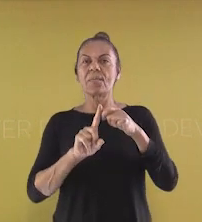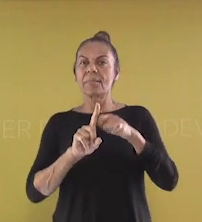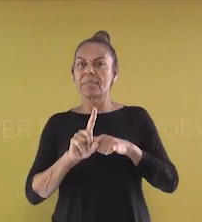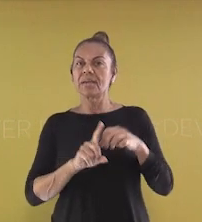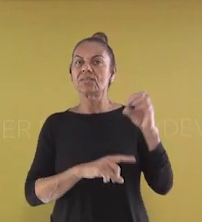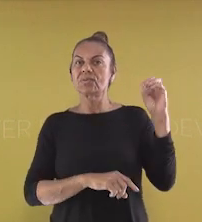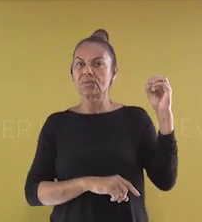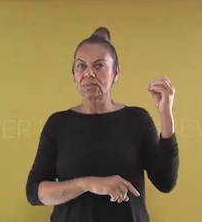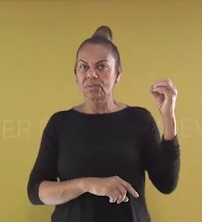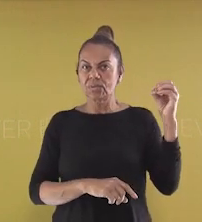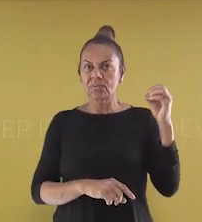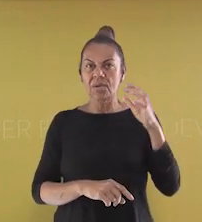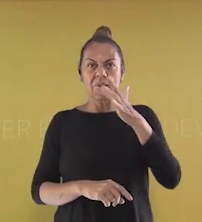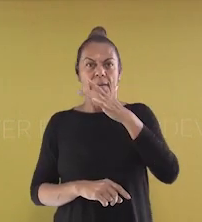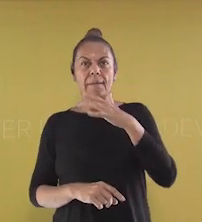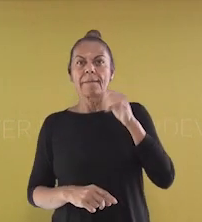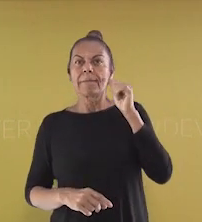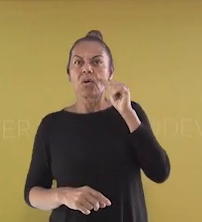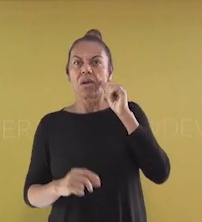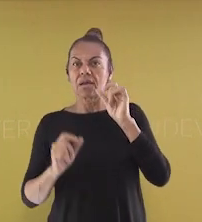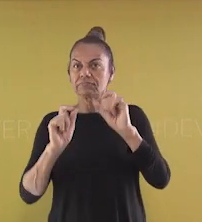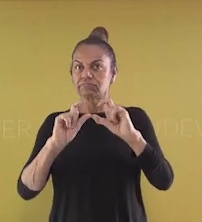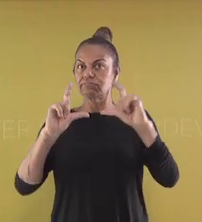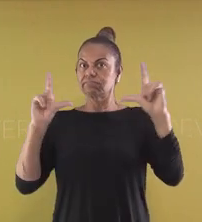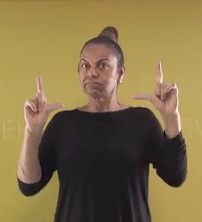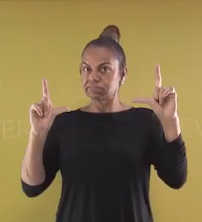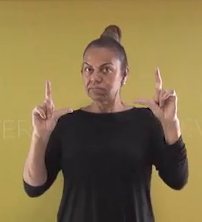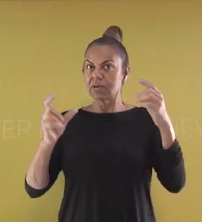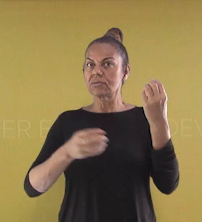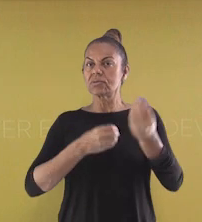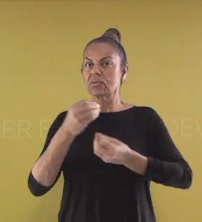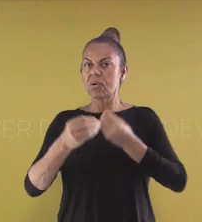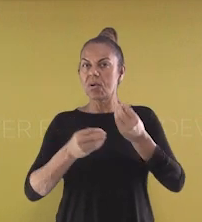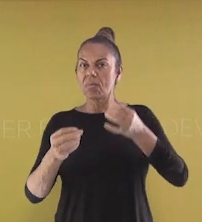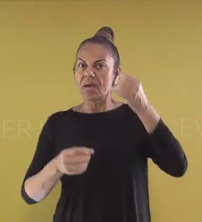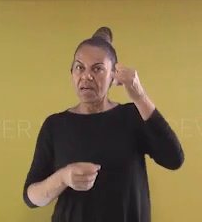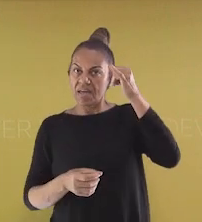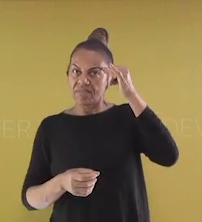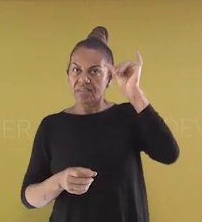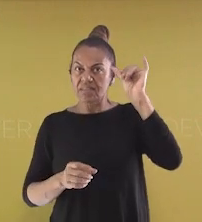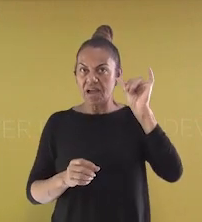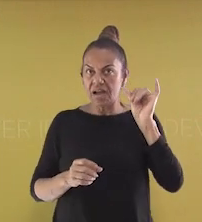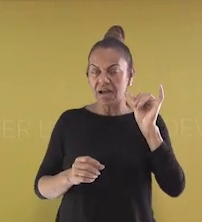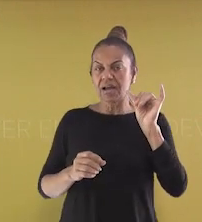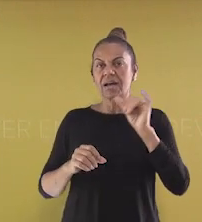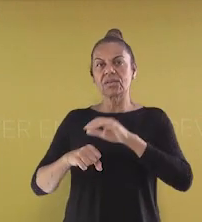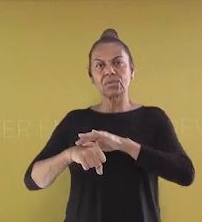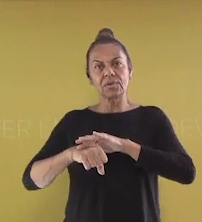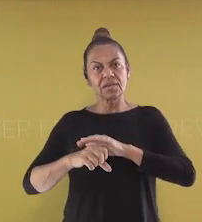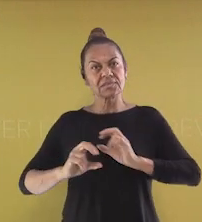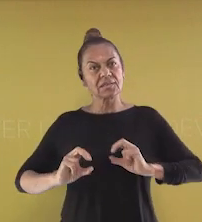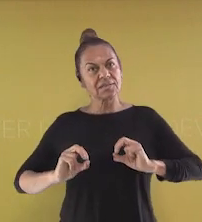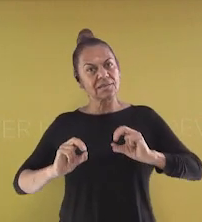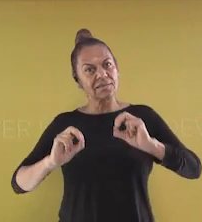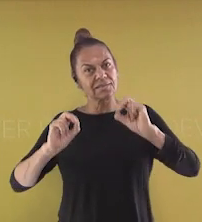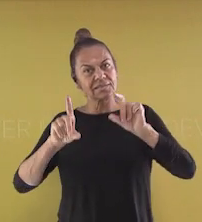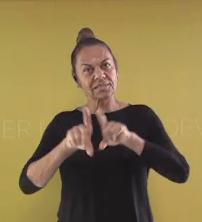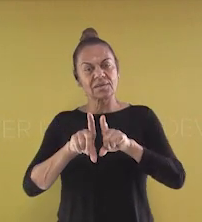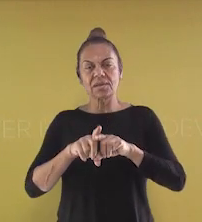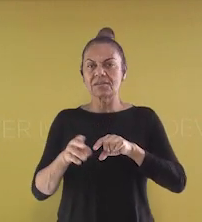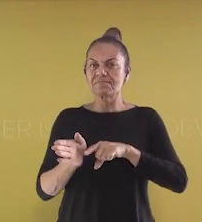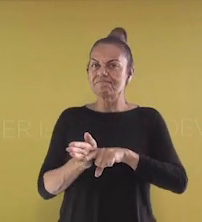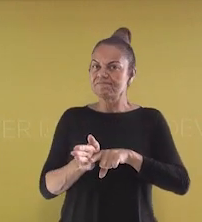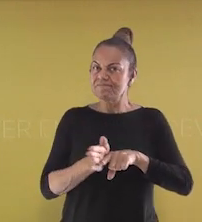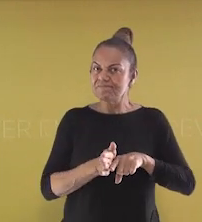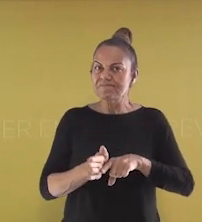uma campanha mundial realizada anualmente no mês de outubro, que busca a conscientização das